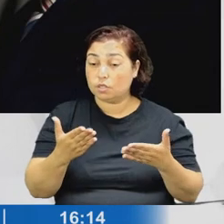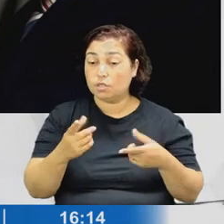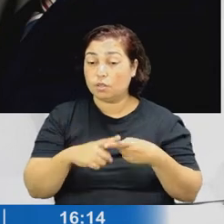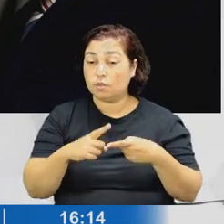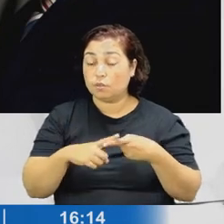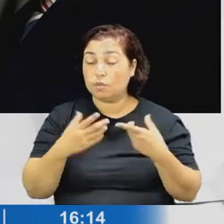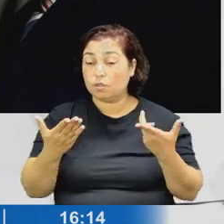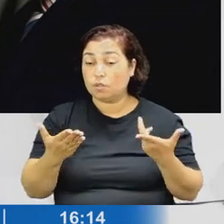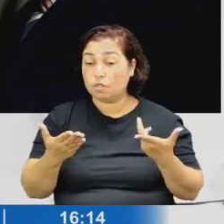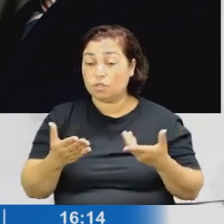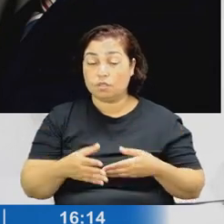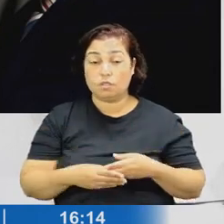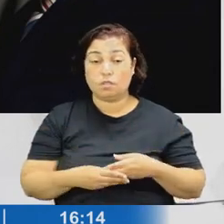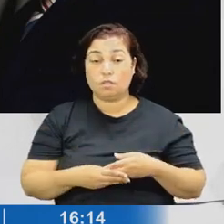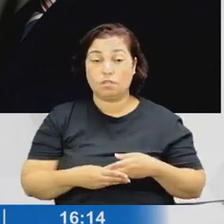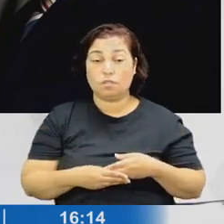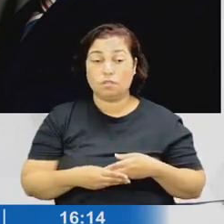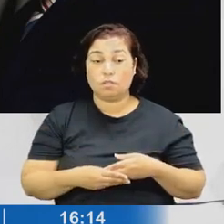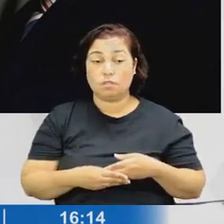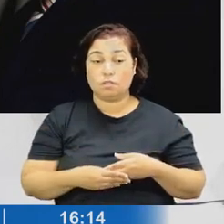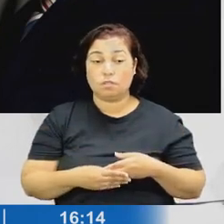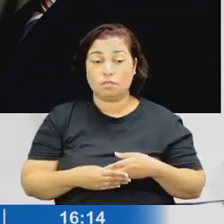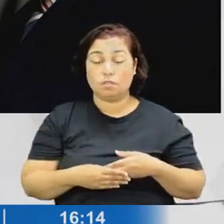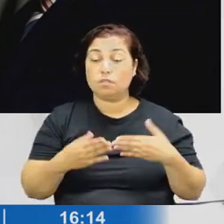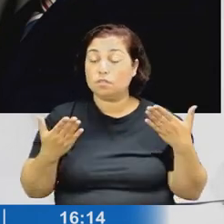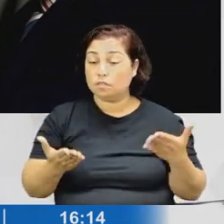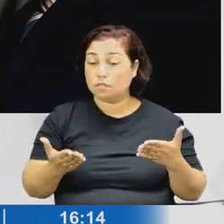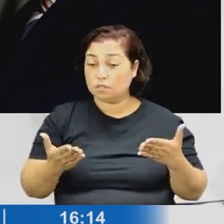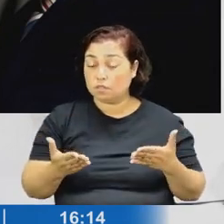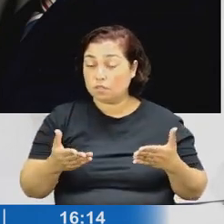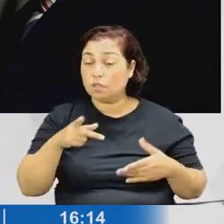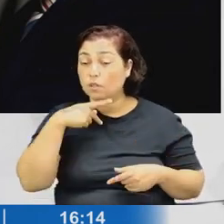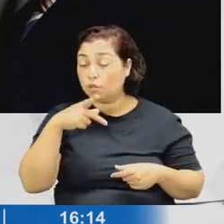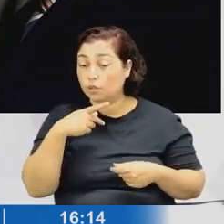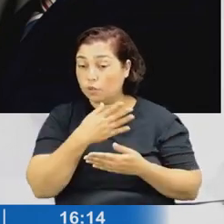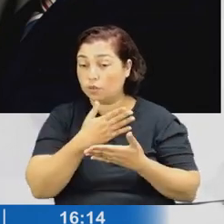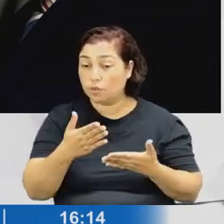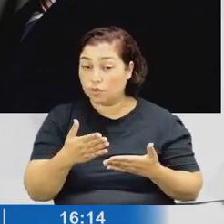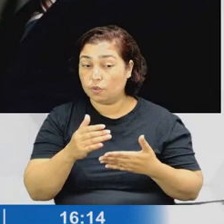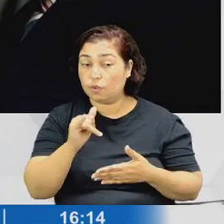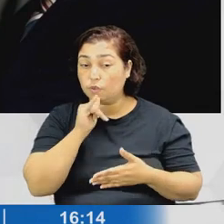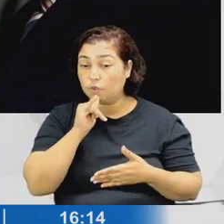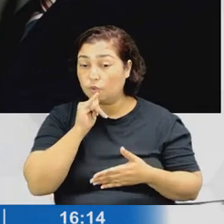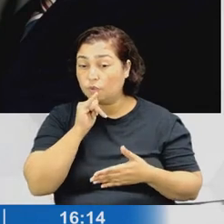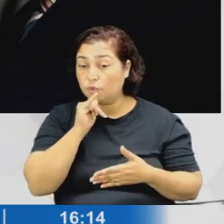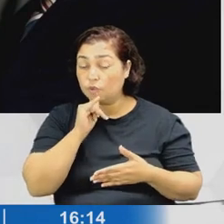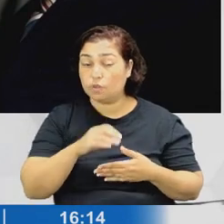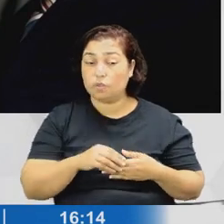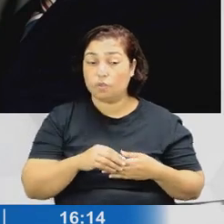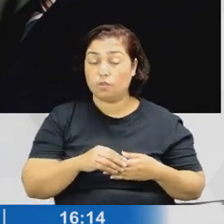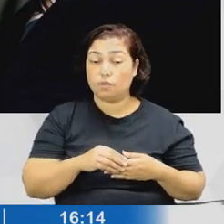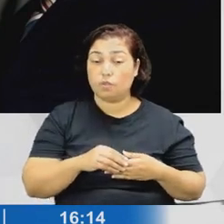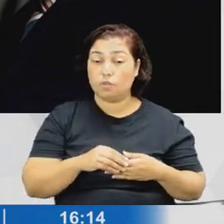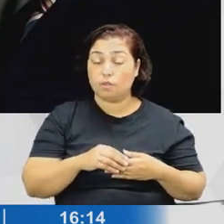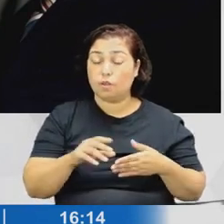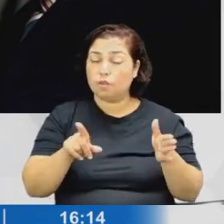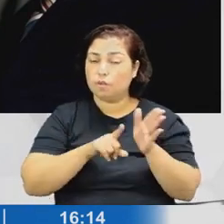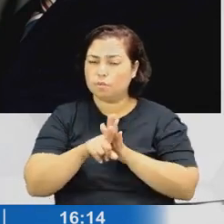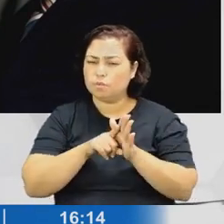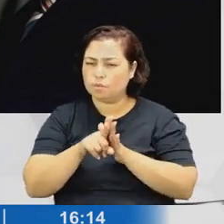Por que que ele fez isso ele não não faz sentido então por isso que eu falo eu dou como exemplo que se você for muito longe